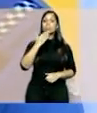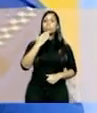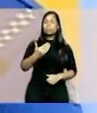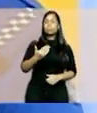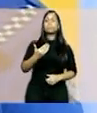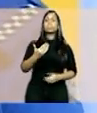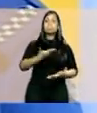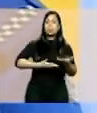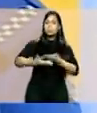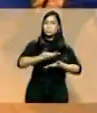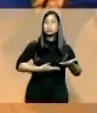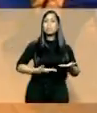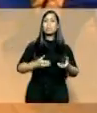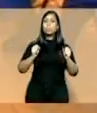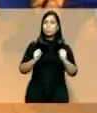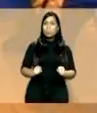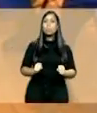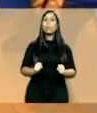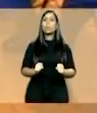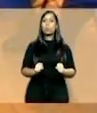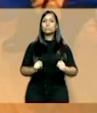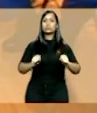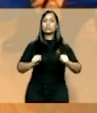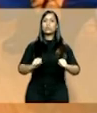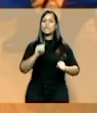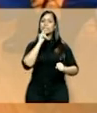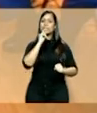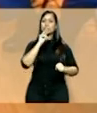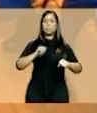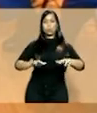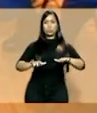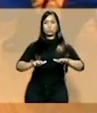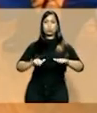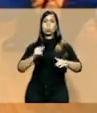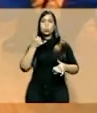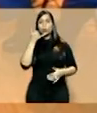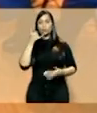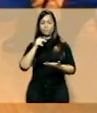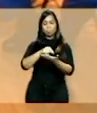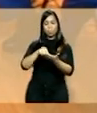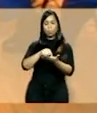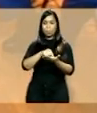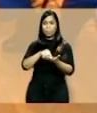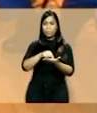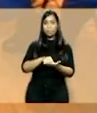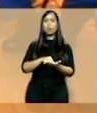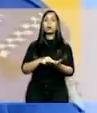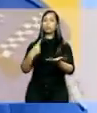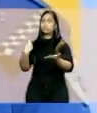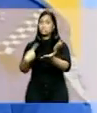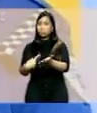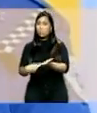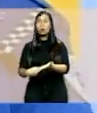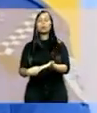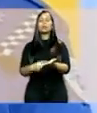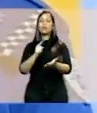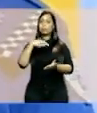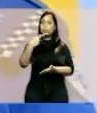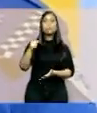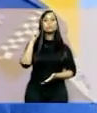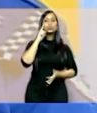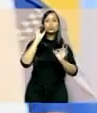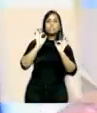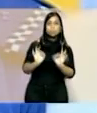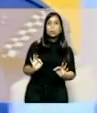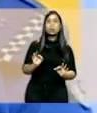mediação eventual, vai ser pode agendado. no smartphone você pode fazer esse pedido, a gente marca e depois determina um horário que